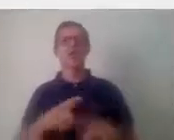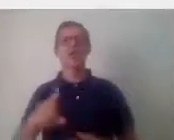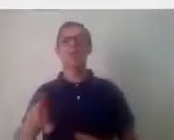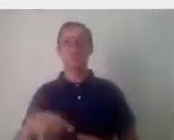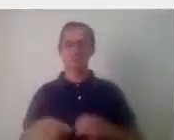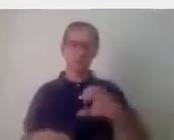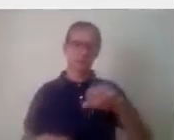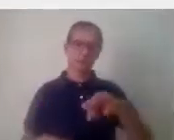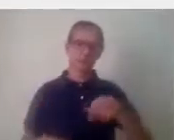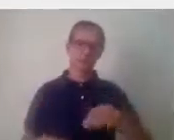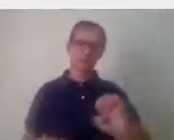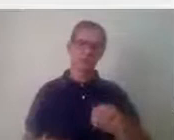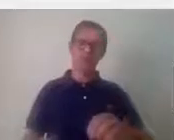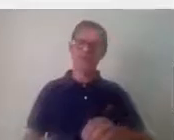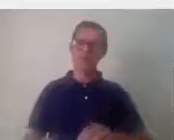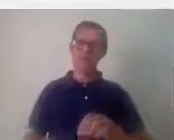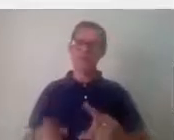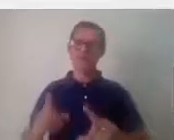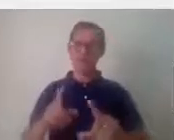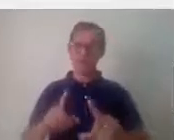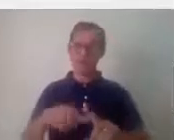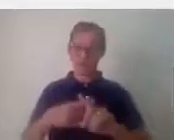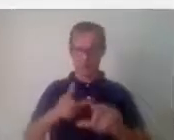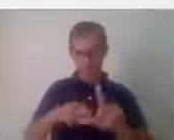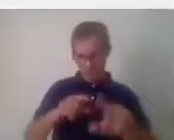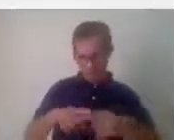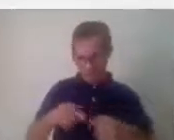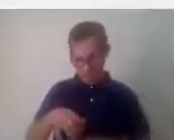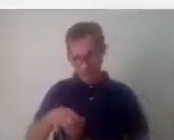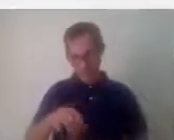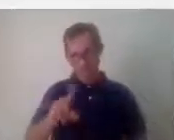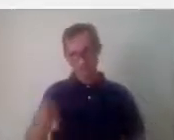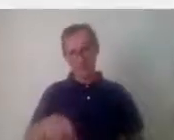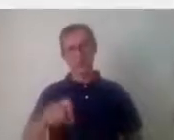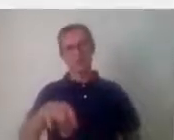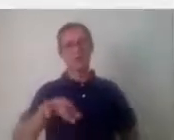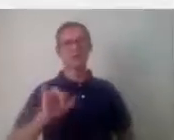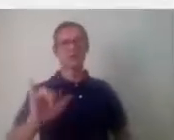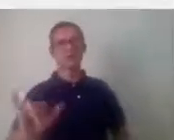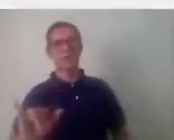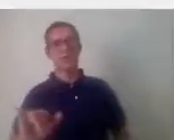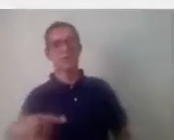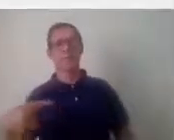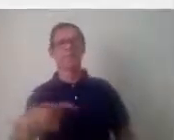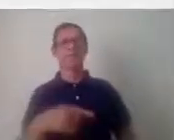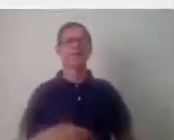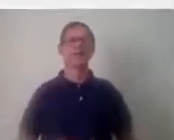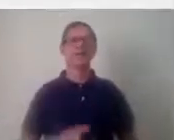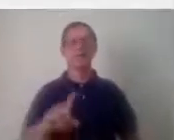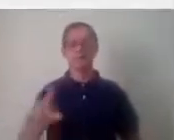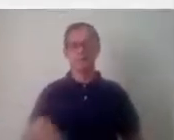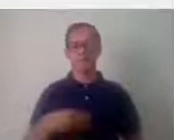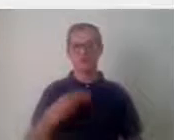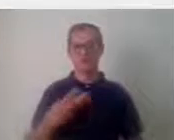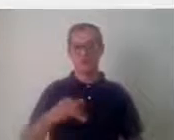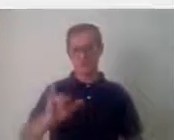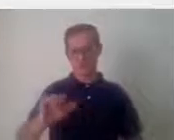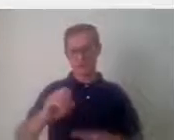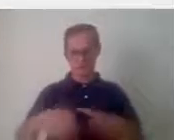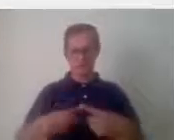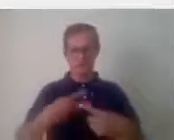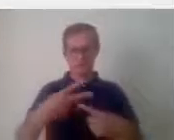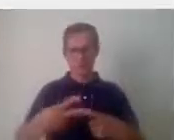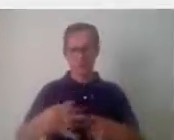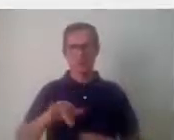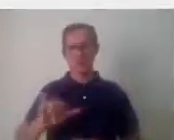constante? Constante vezes a letra. Então, a integral de x é xy. Menos a integral de 3y ao quadrado.